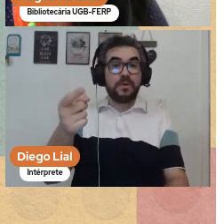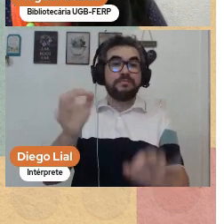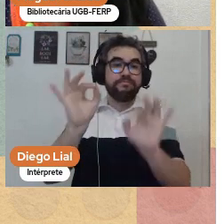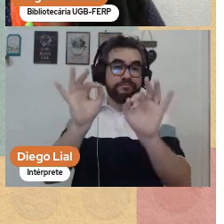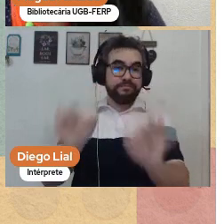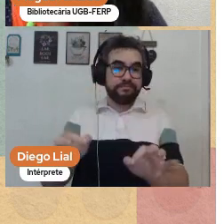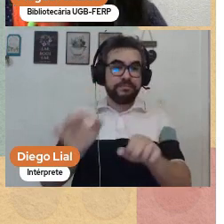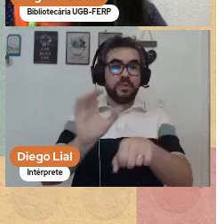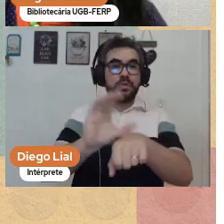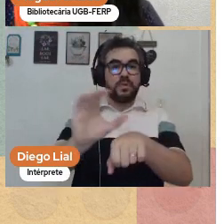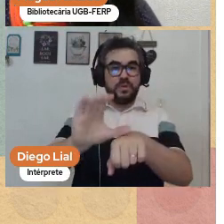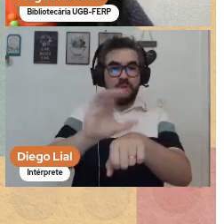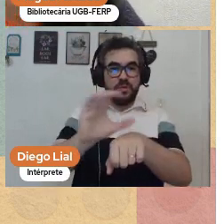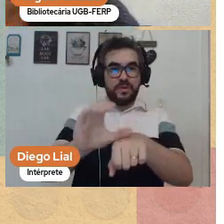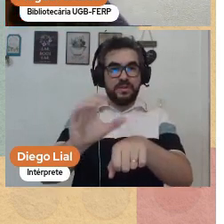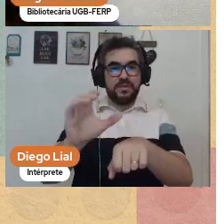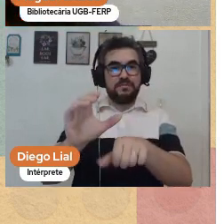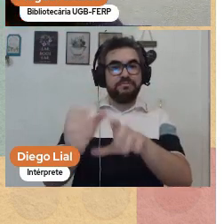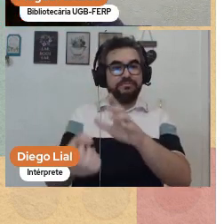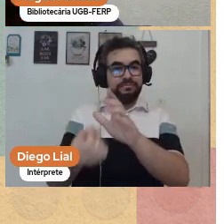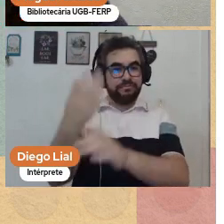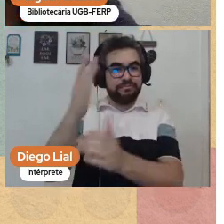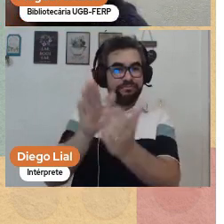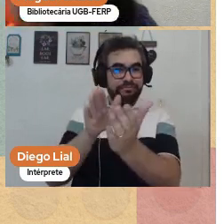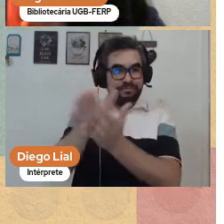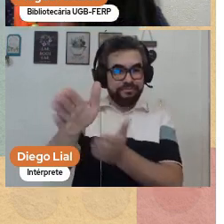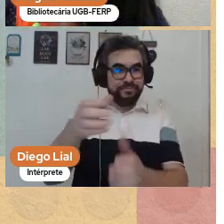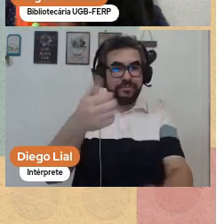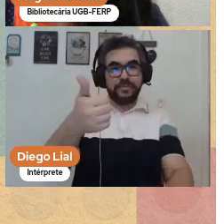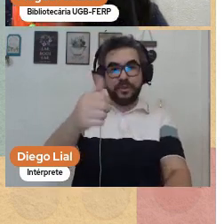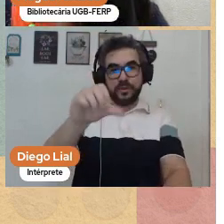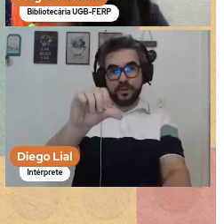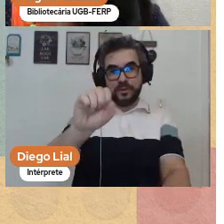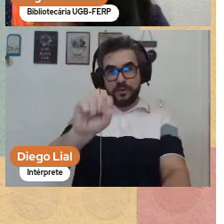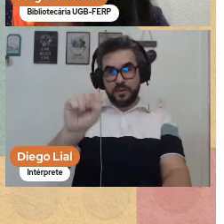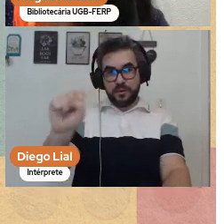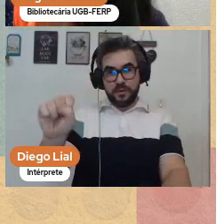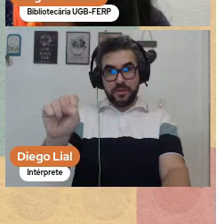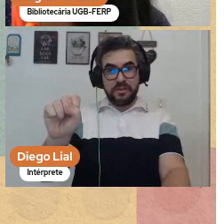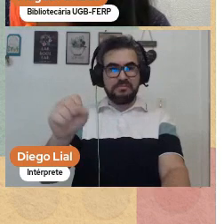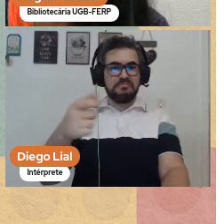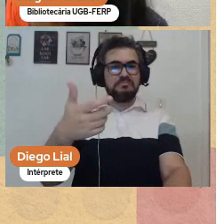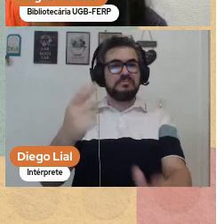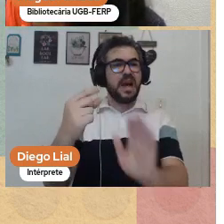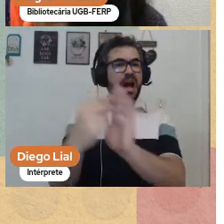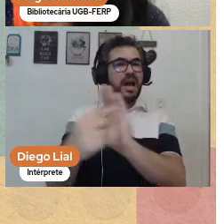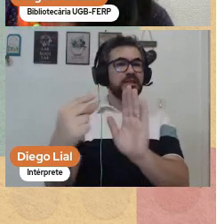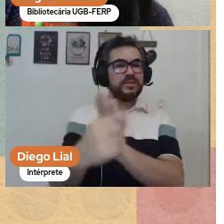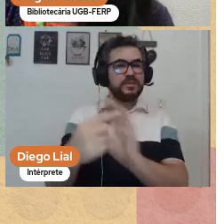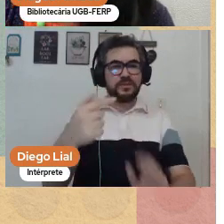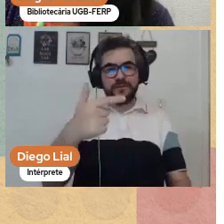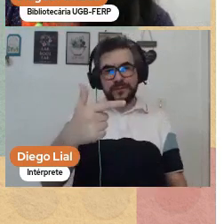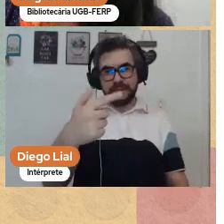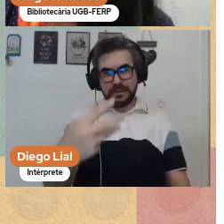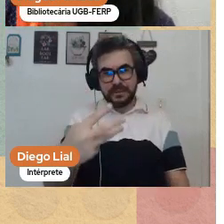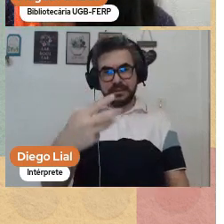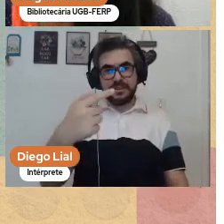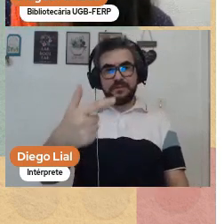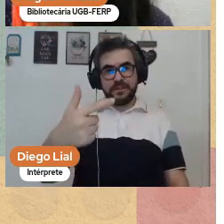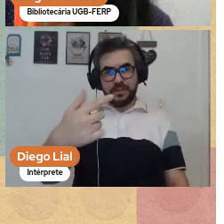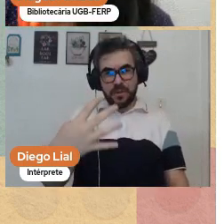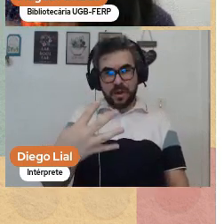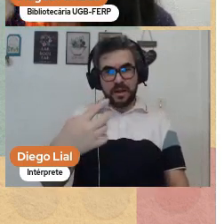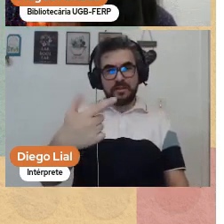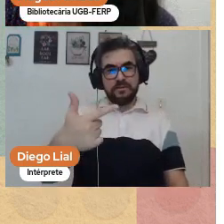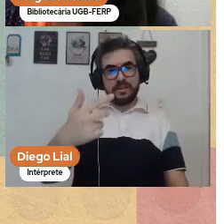é que prevê nos artigos 23, 24, 125, 126, mencionando o